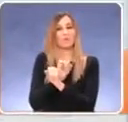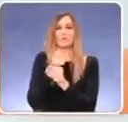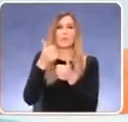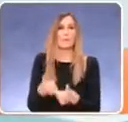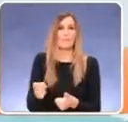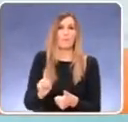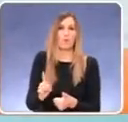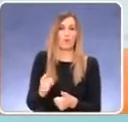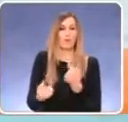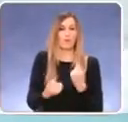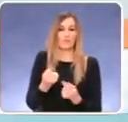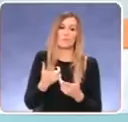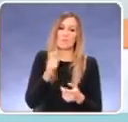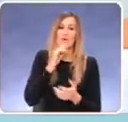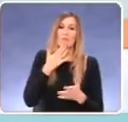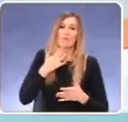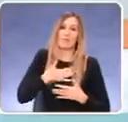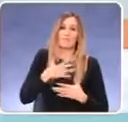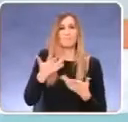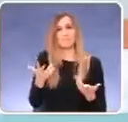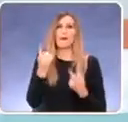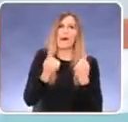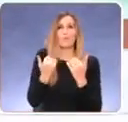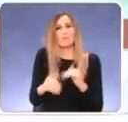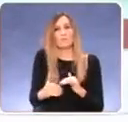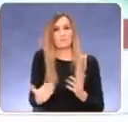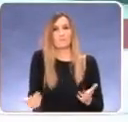portanto, poderá, digamos, colocar-nos alguma limitação.